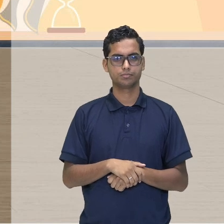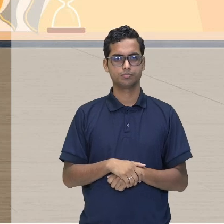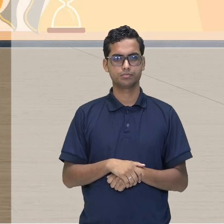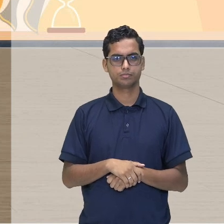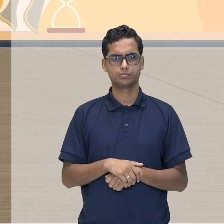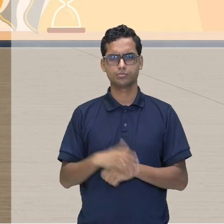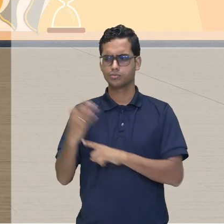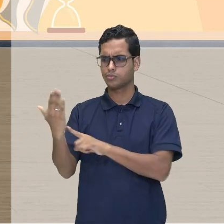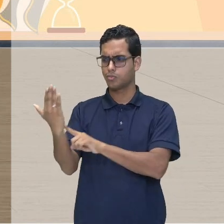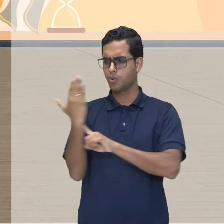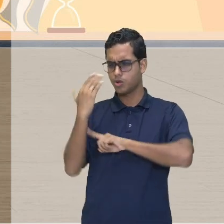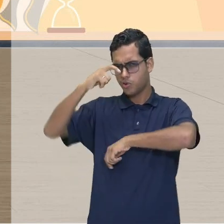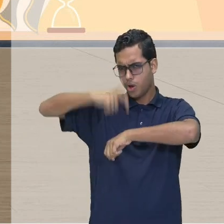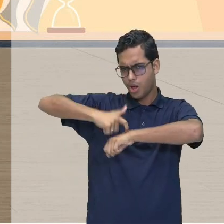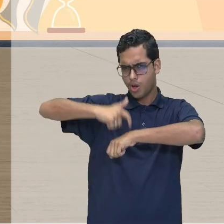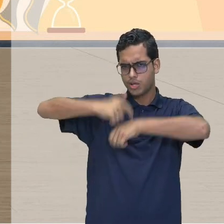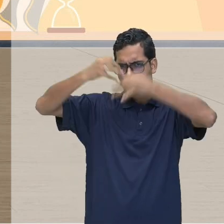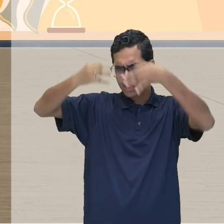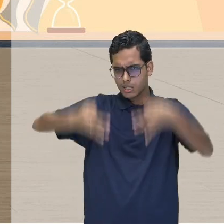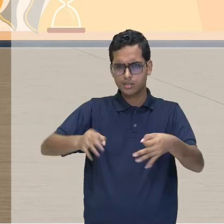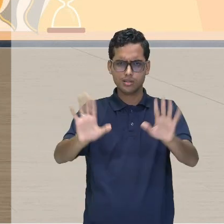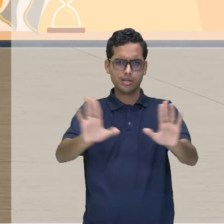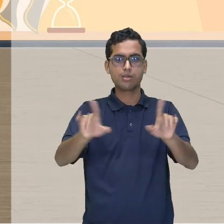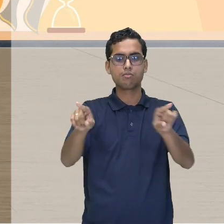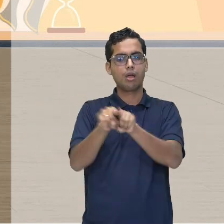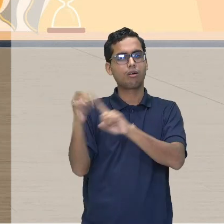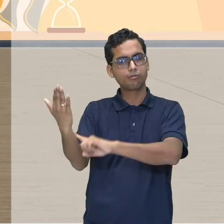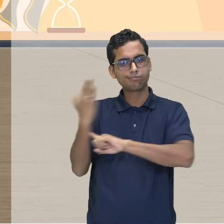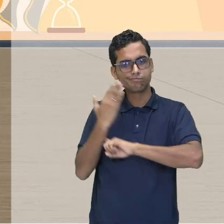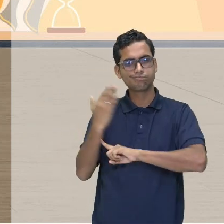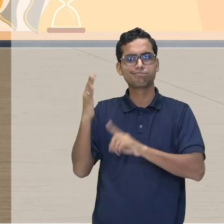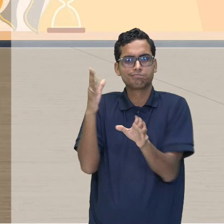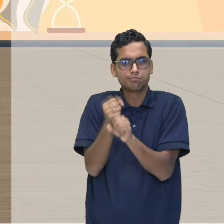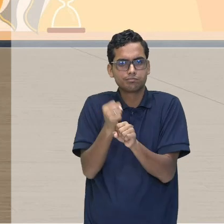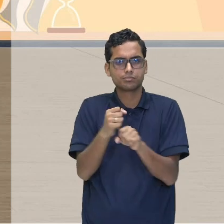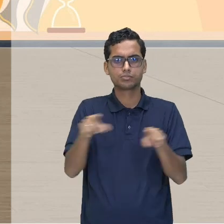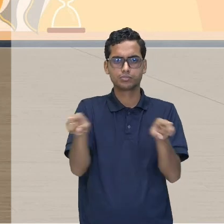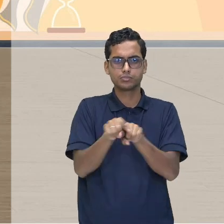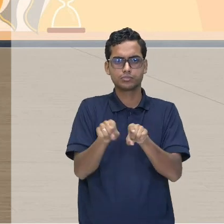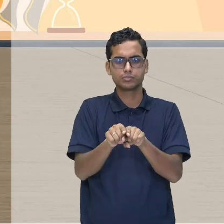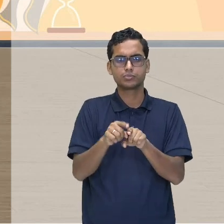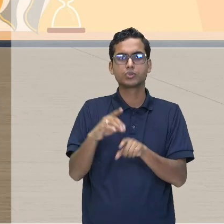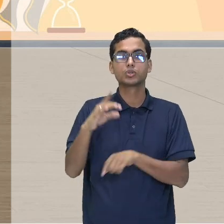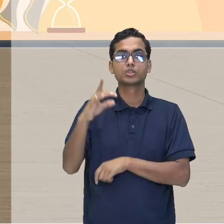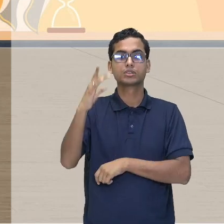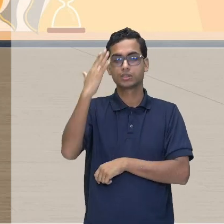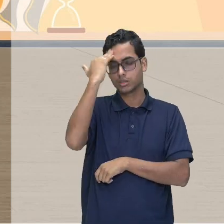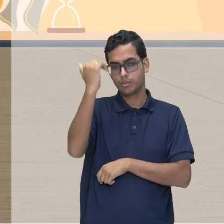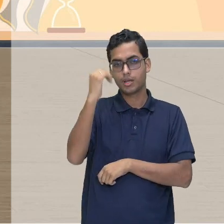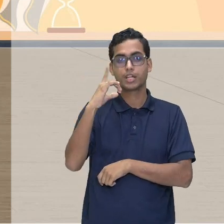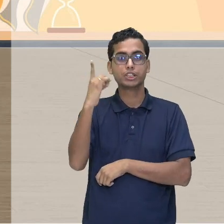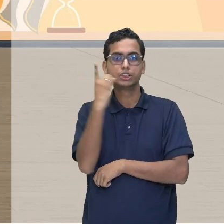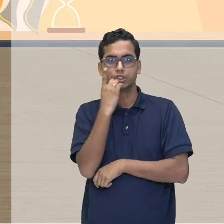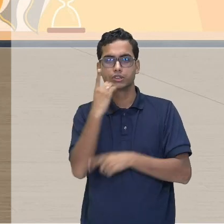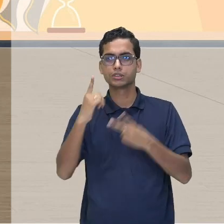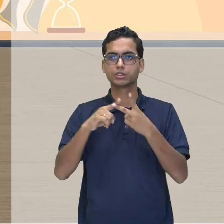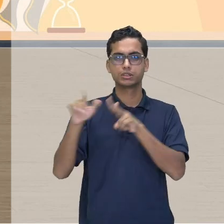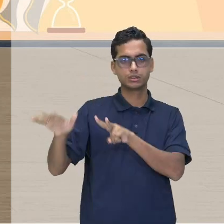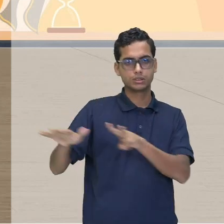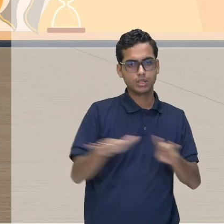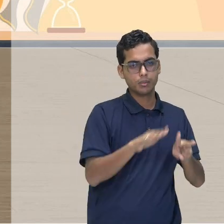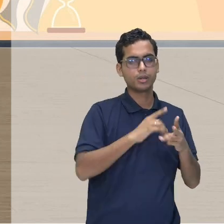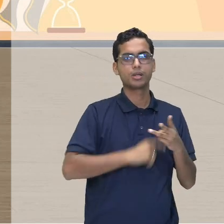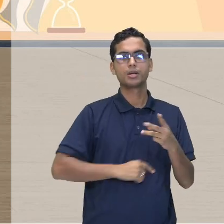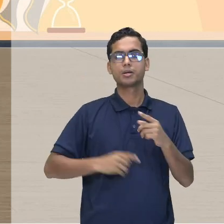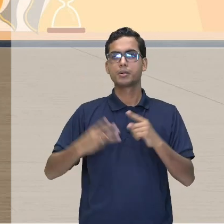horas, mas, como nós vamos ver, nos ajuda a contar dias, semanas, meses